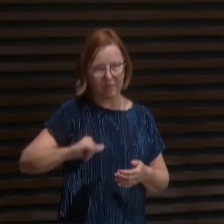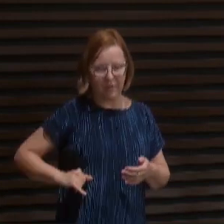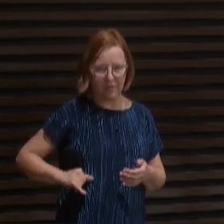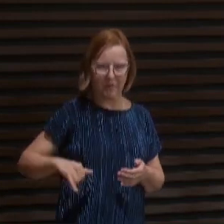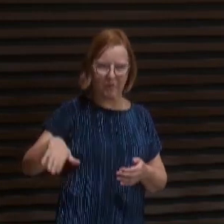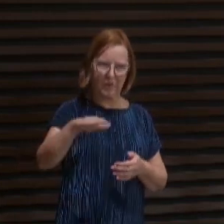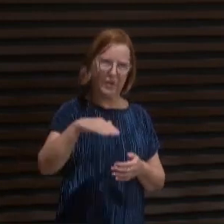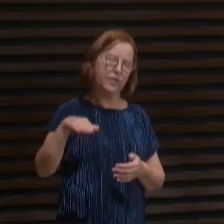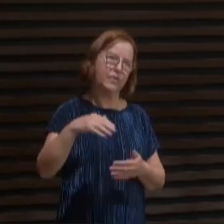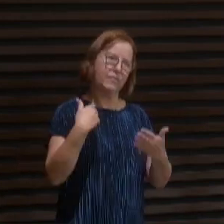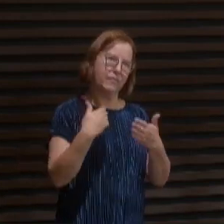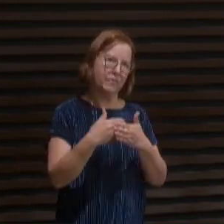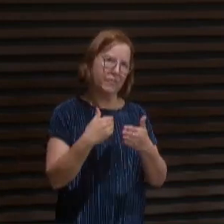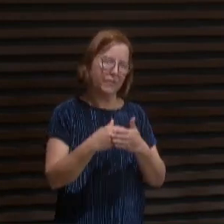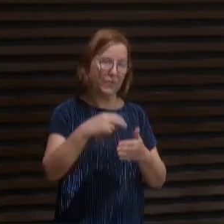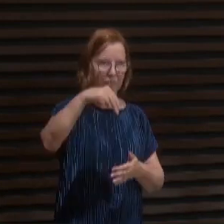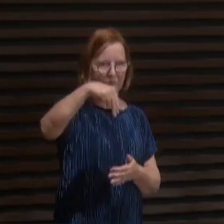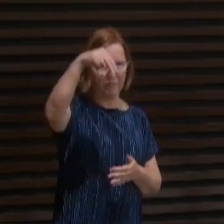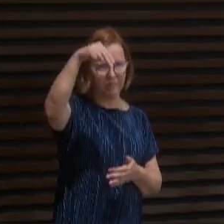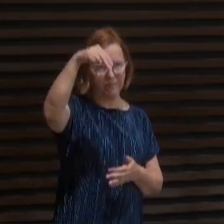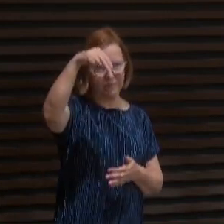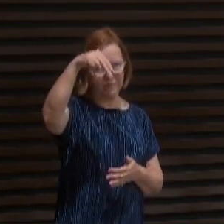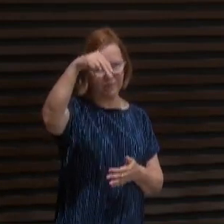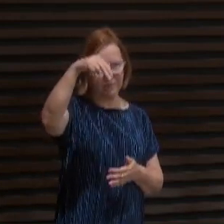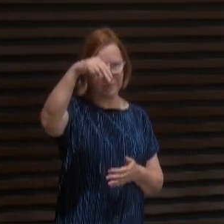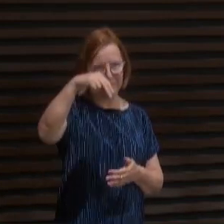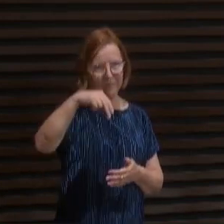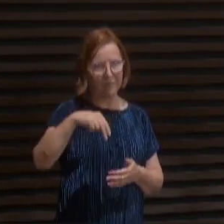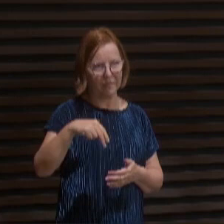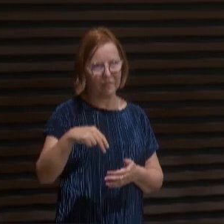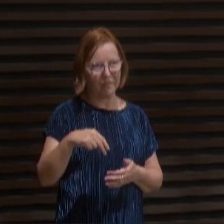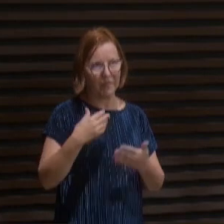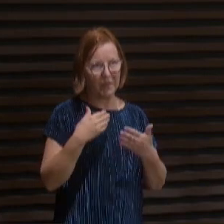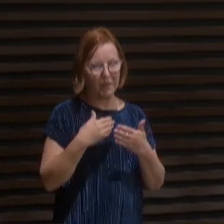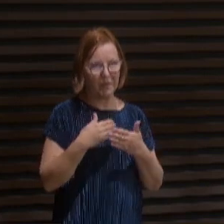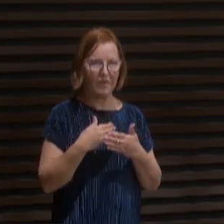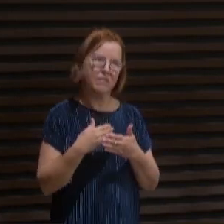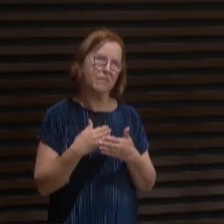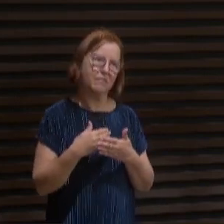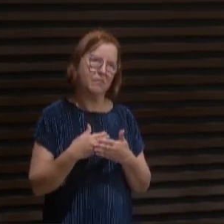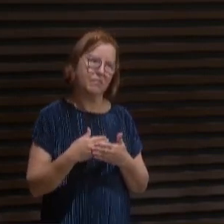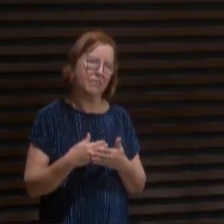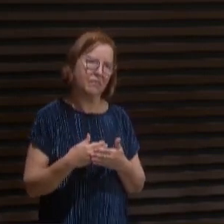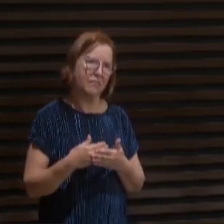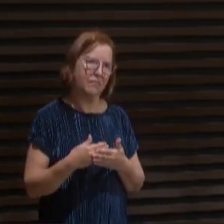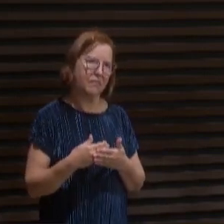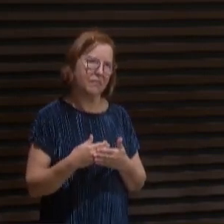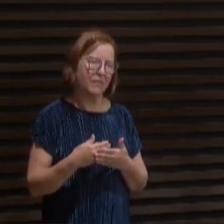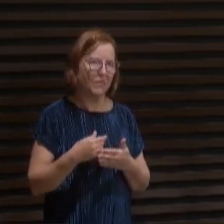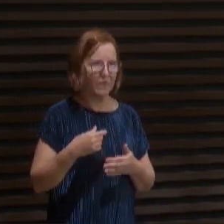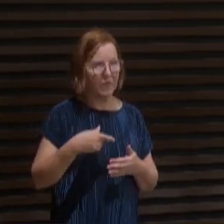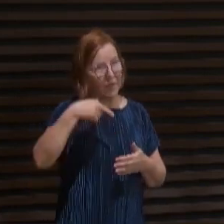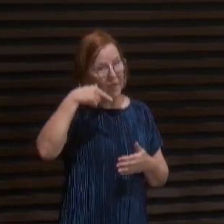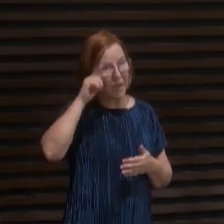Tingzada, perto no norte, estava às vésperas de ser coroado